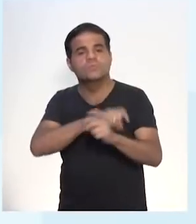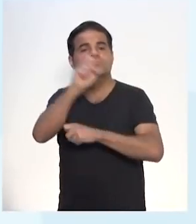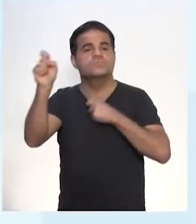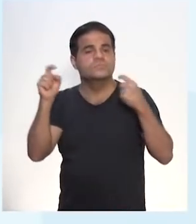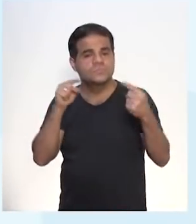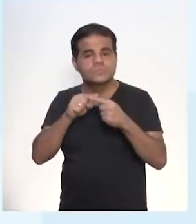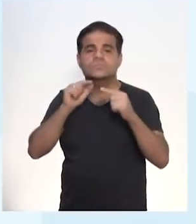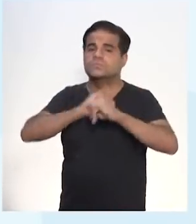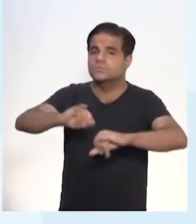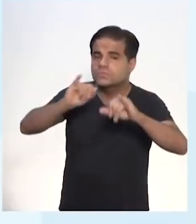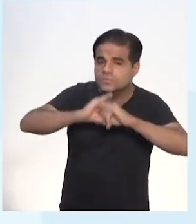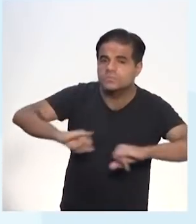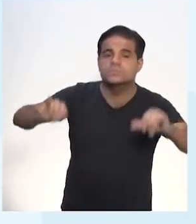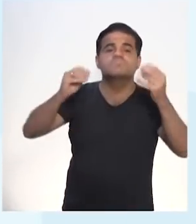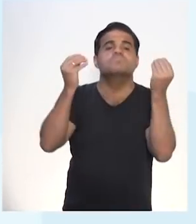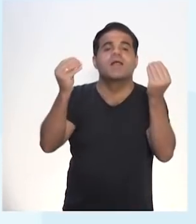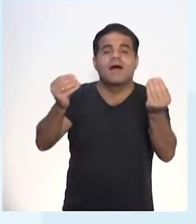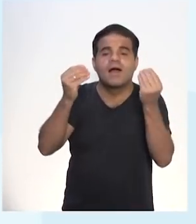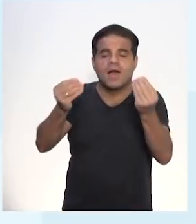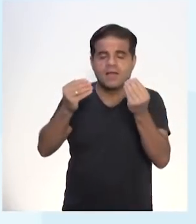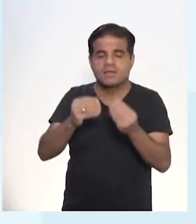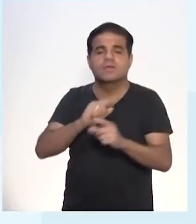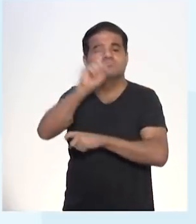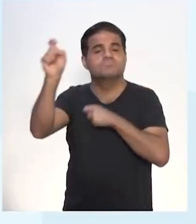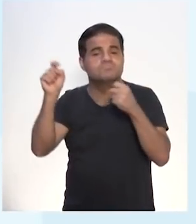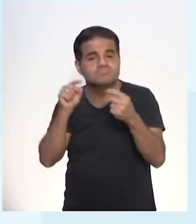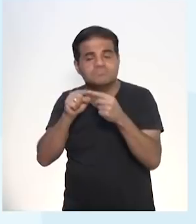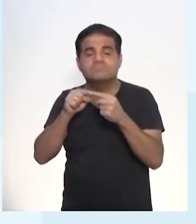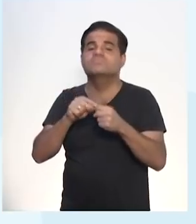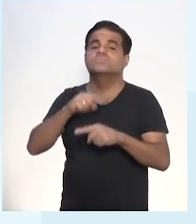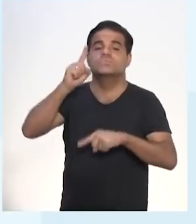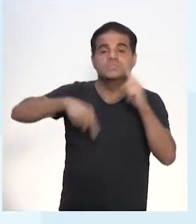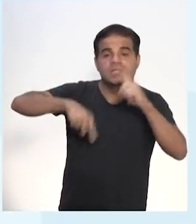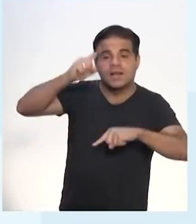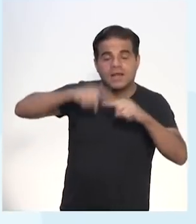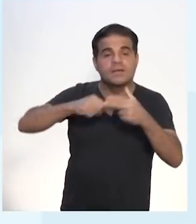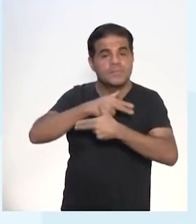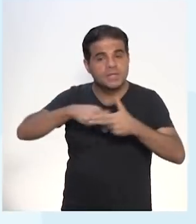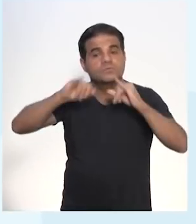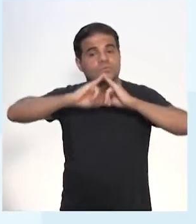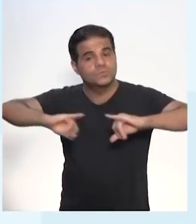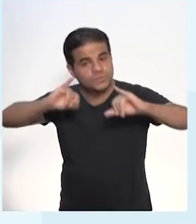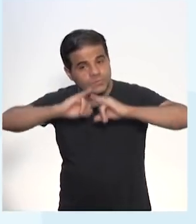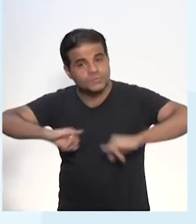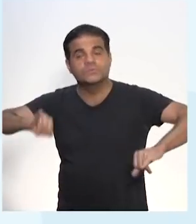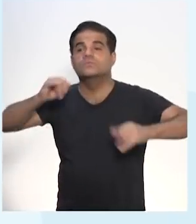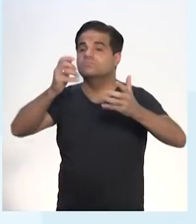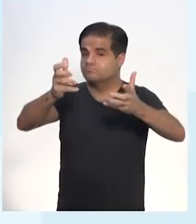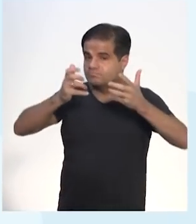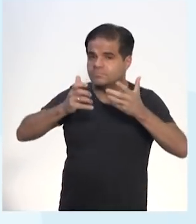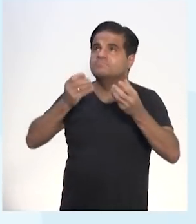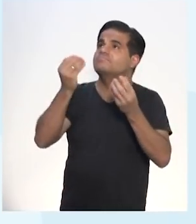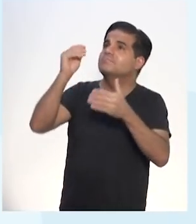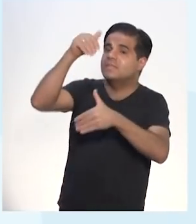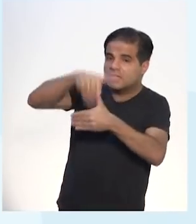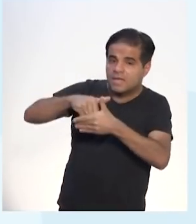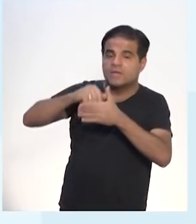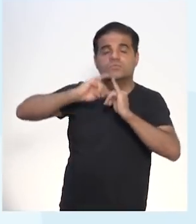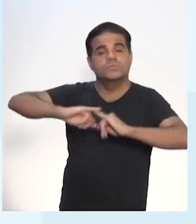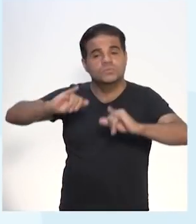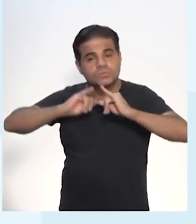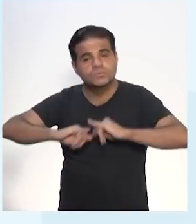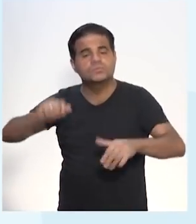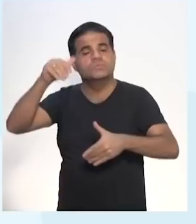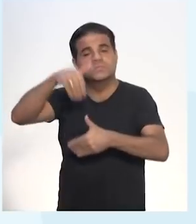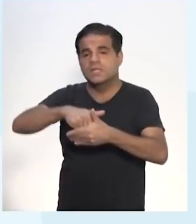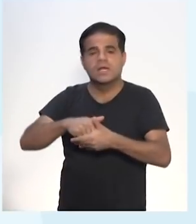do anúncio publicitário. Para que serve? Para que fim? Os elementos de um anúncio publicitário. Então, o que tem aí no anúncio